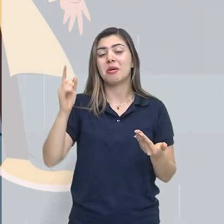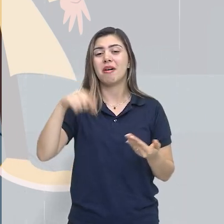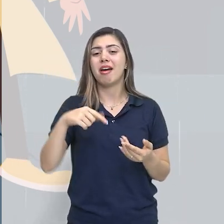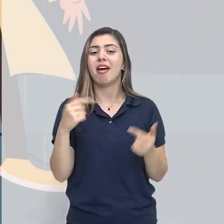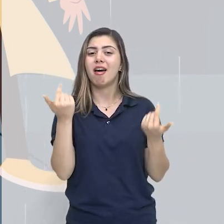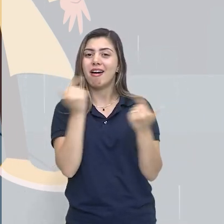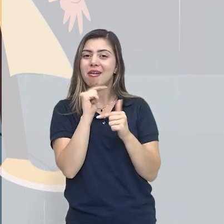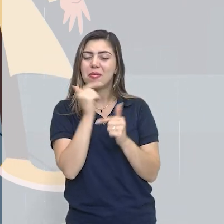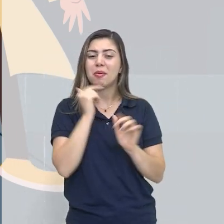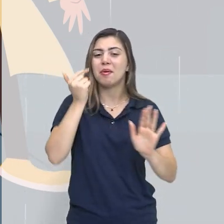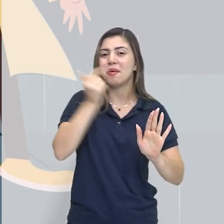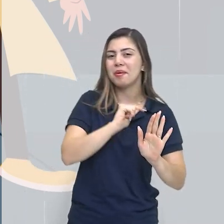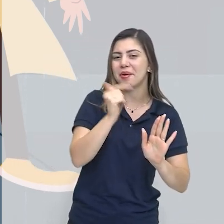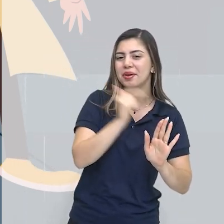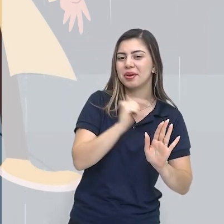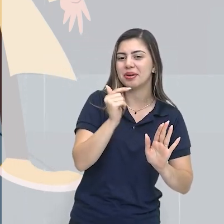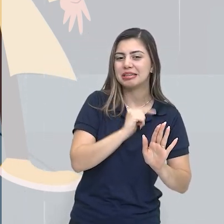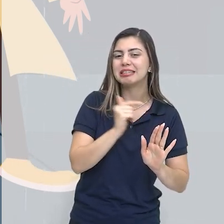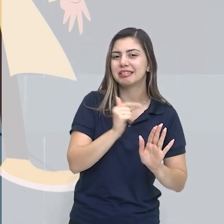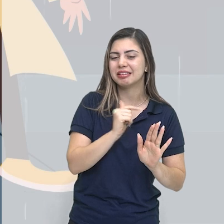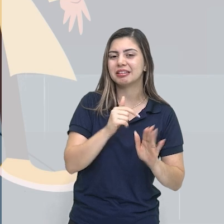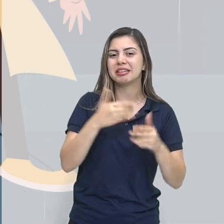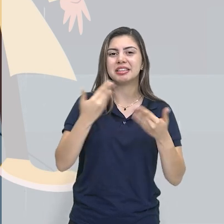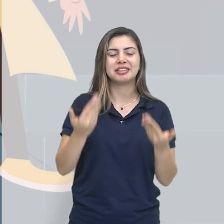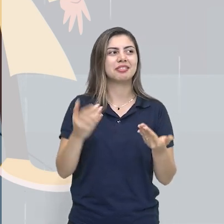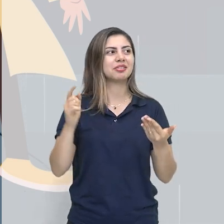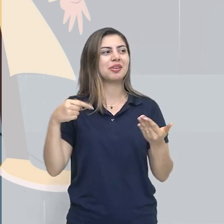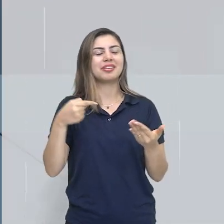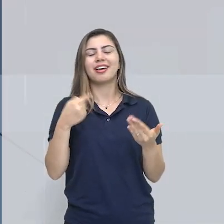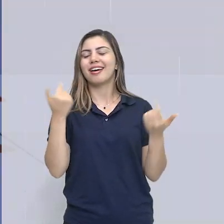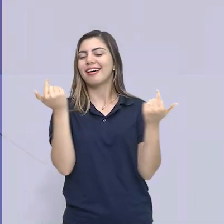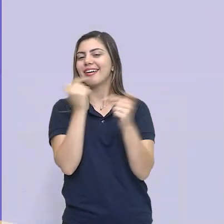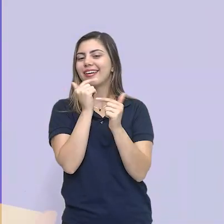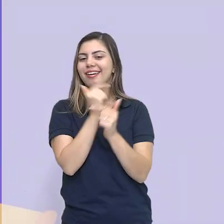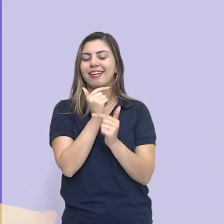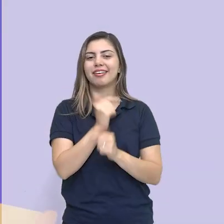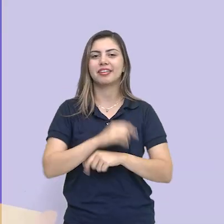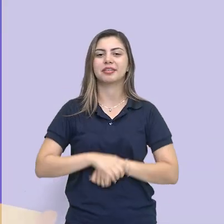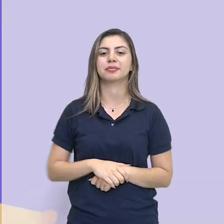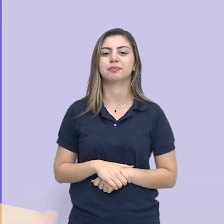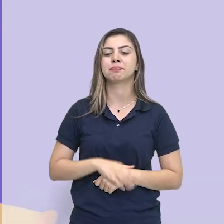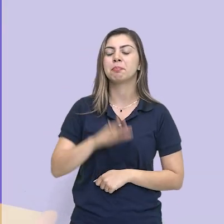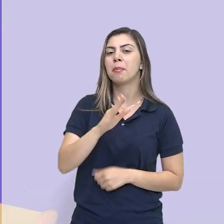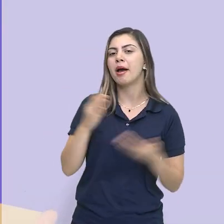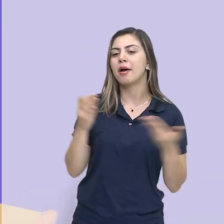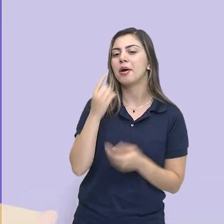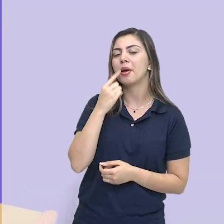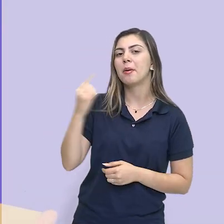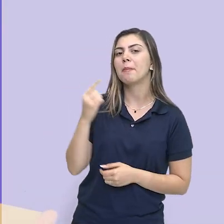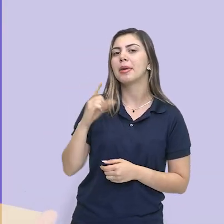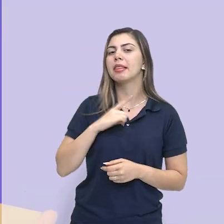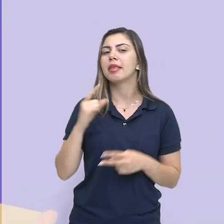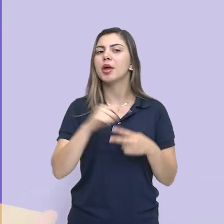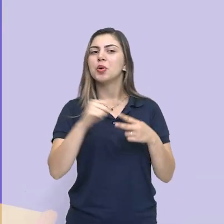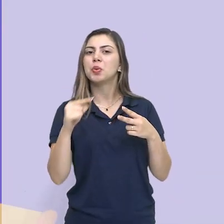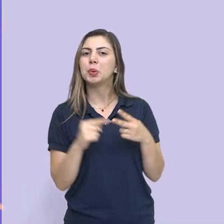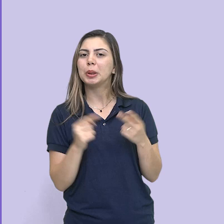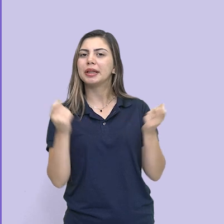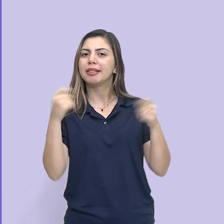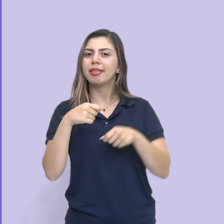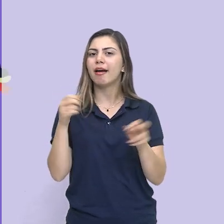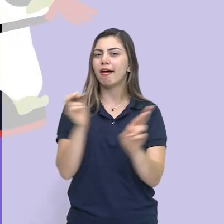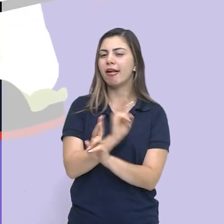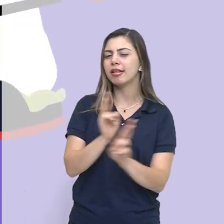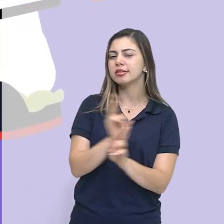ironia, temos uma explosão de diversão. Vamos ver como esses dois elementos podem